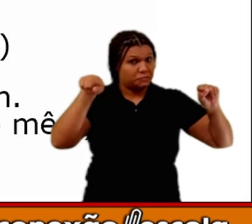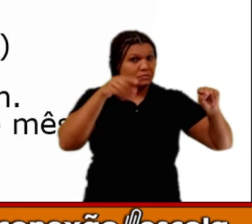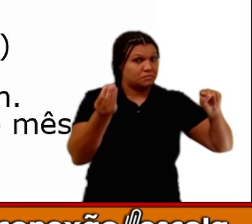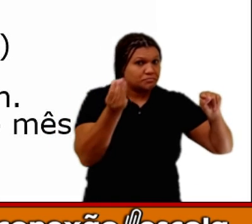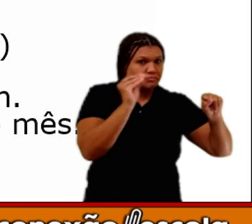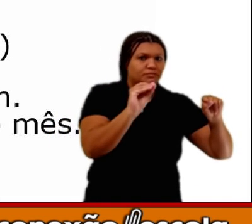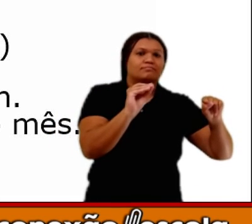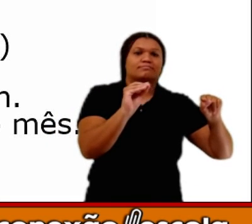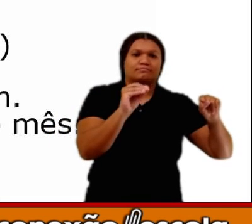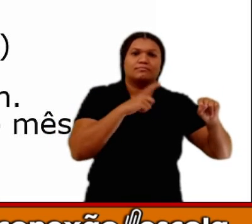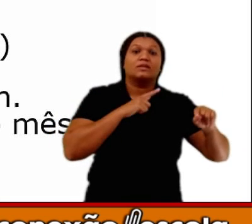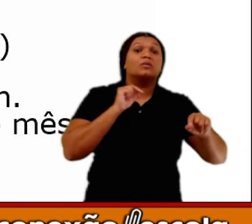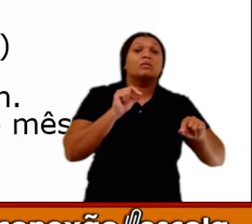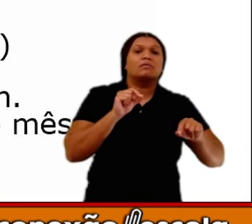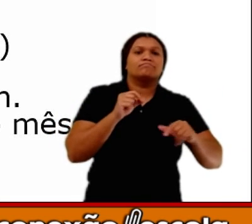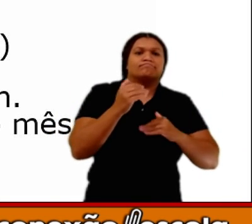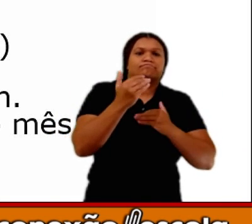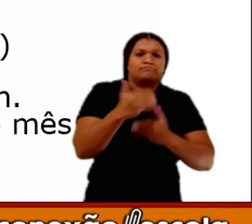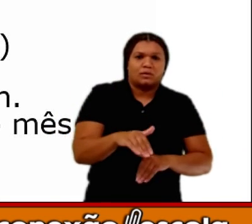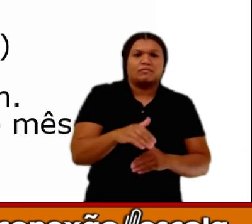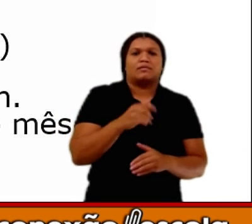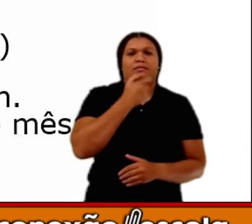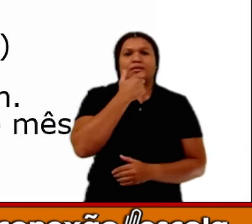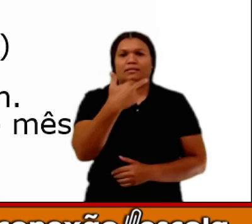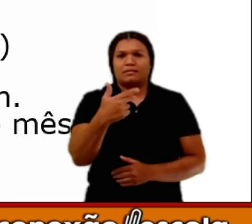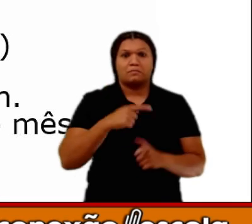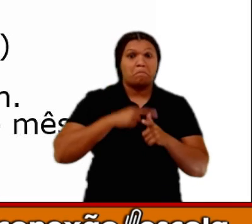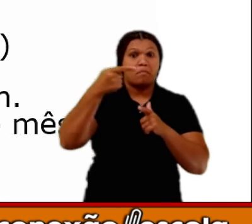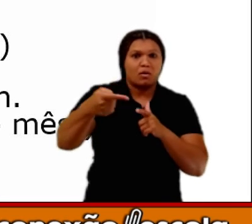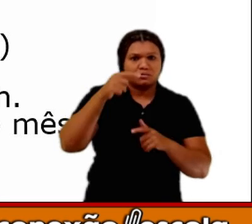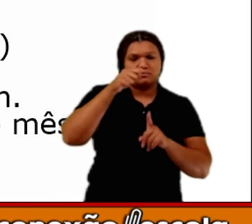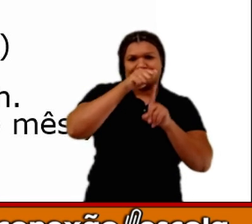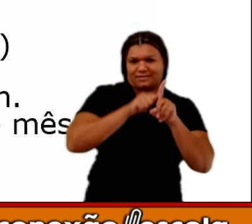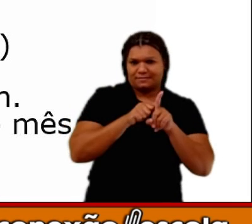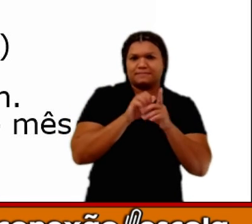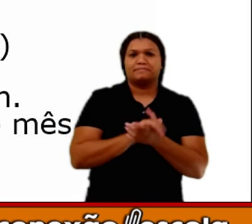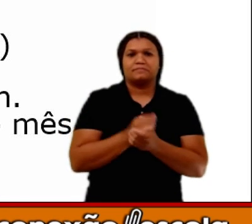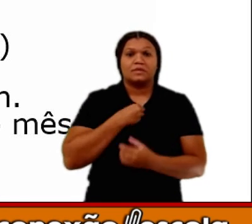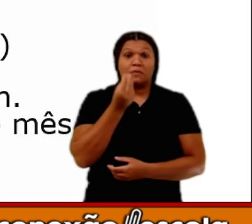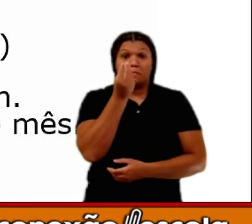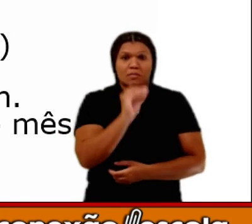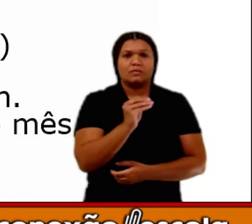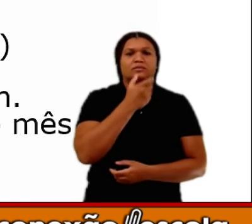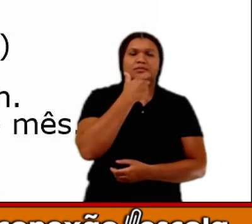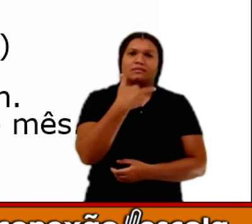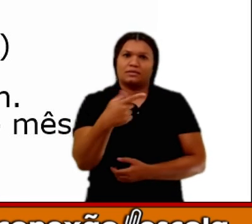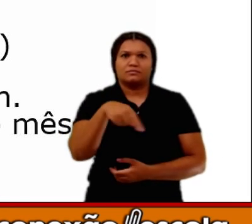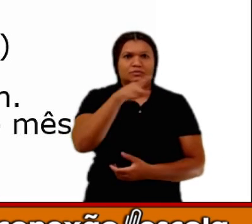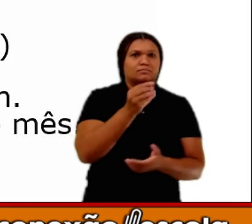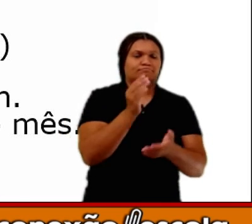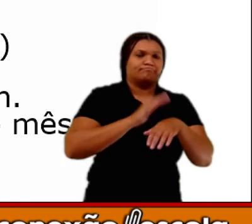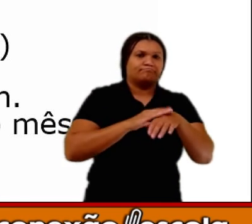ter um teste de inglês o próximo mês bom eu coloquei aí a frases tanto em inglês para você preencher embaixo a